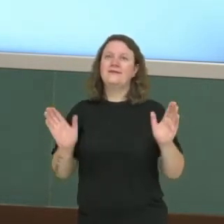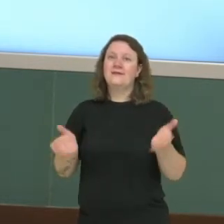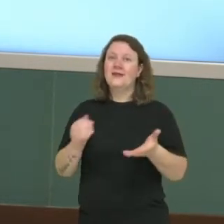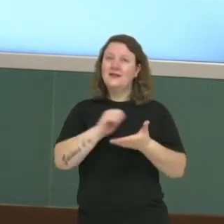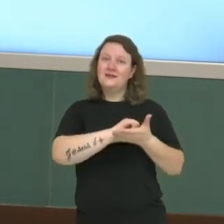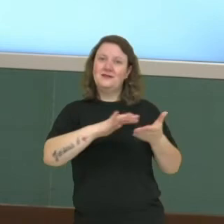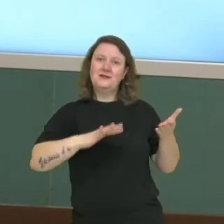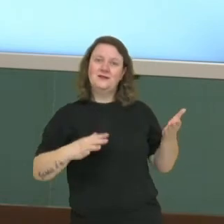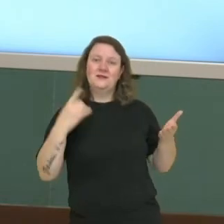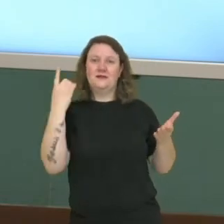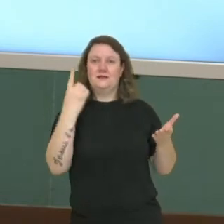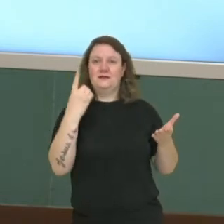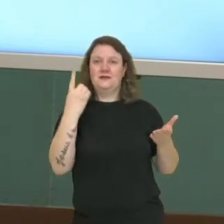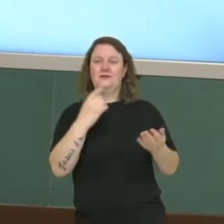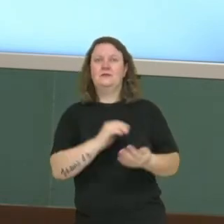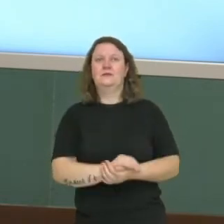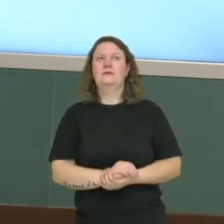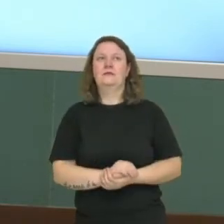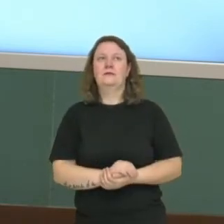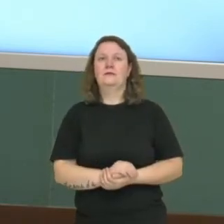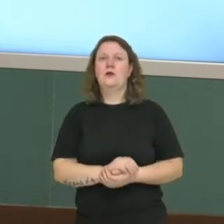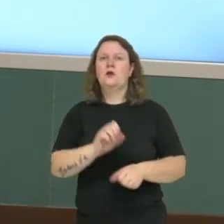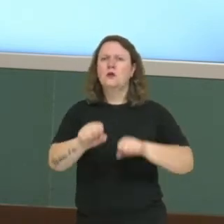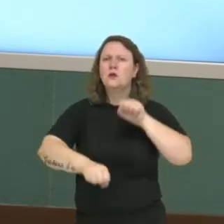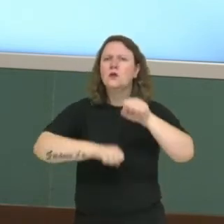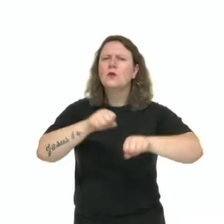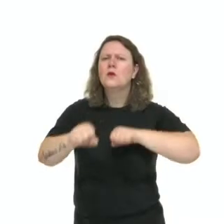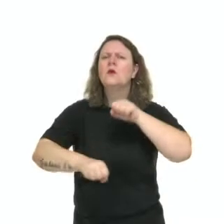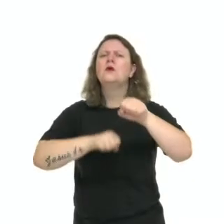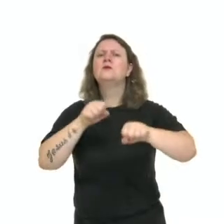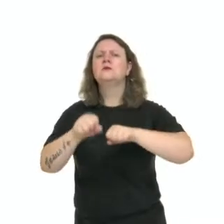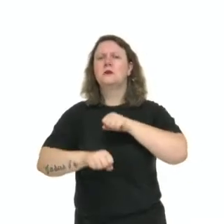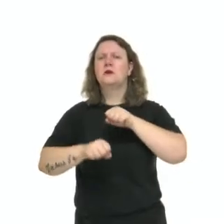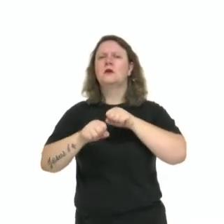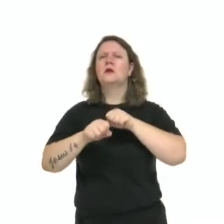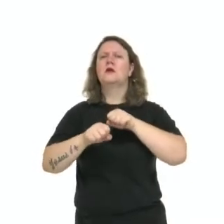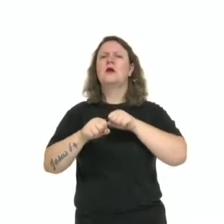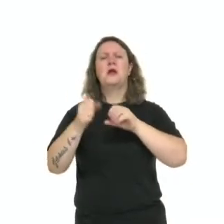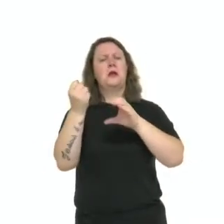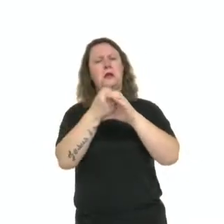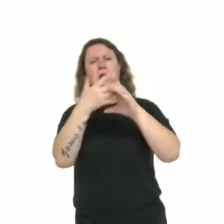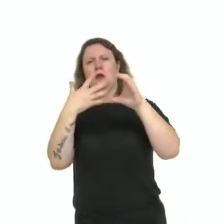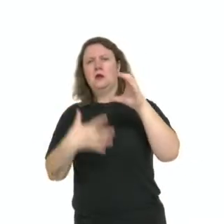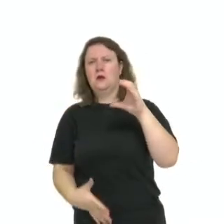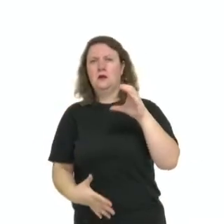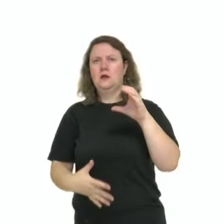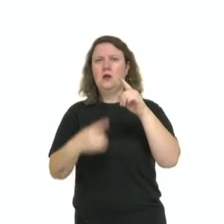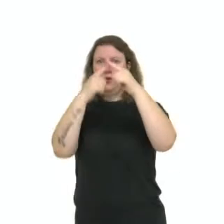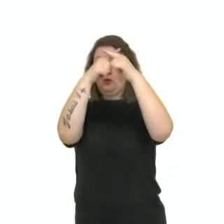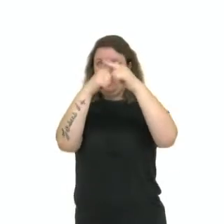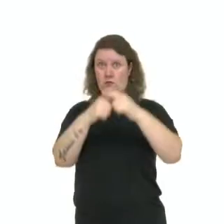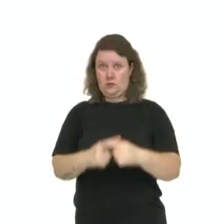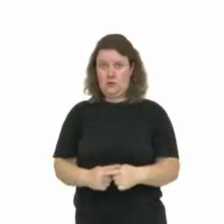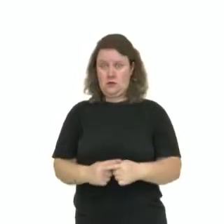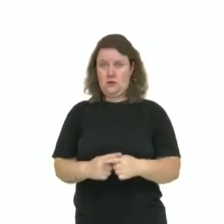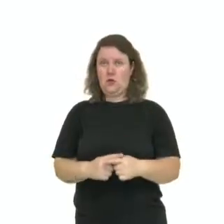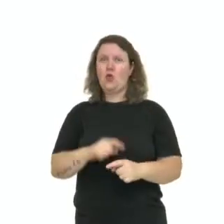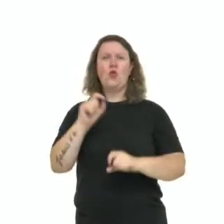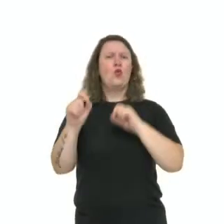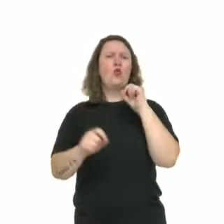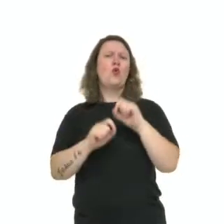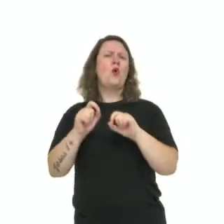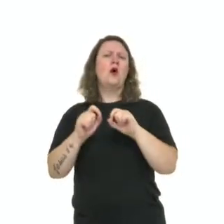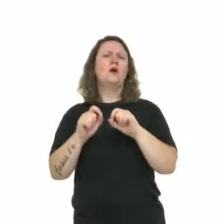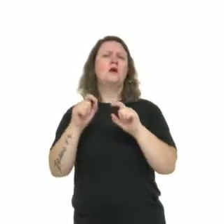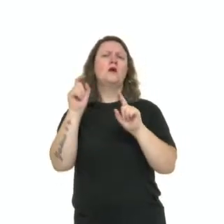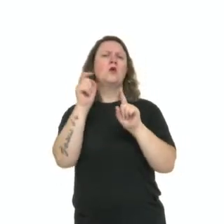Primeira atividade nossa, então. Embora o ciclismo seja considerado um esporte caracterizado pela competição, quais outras